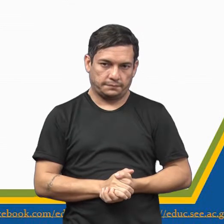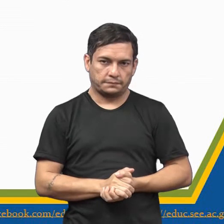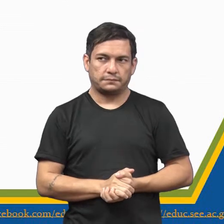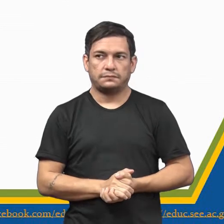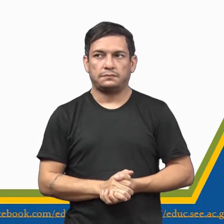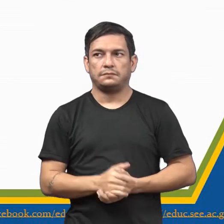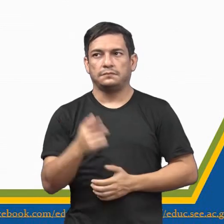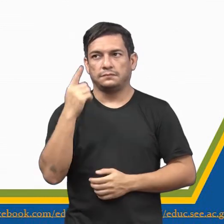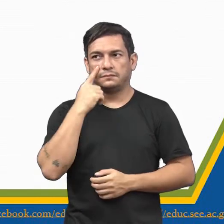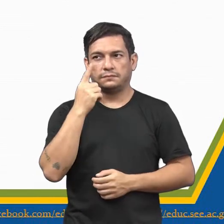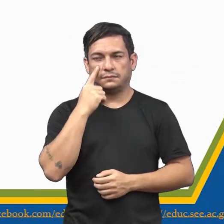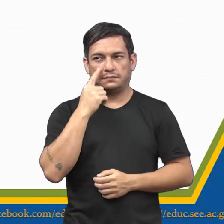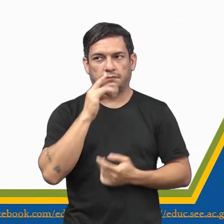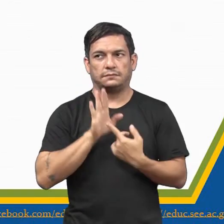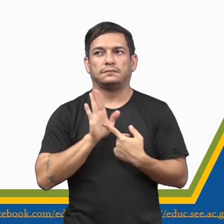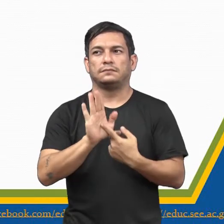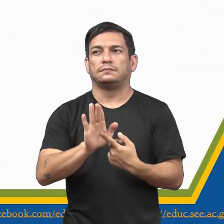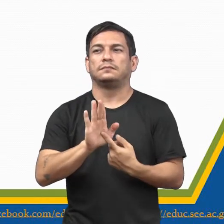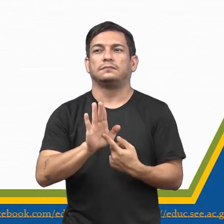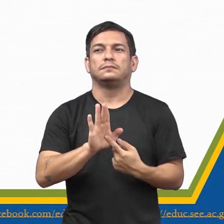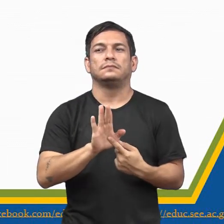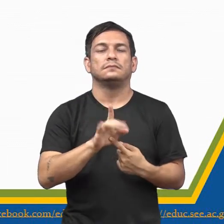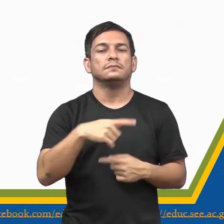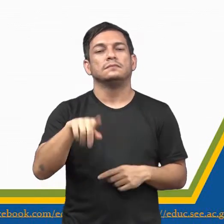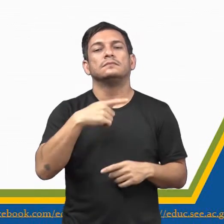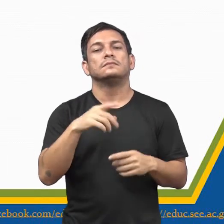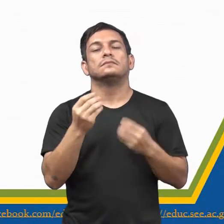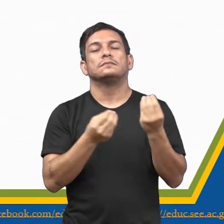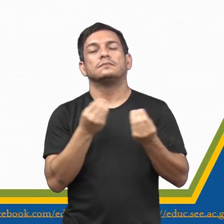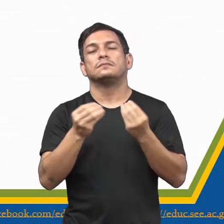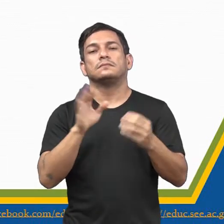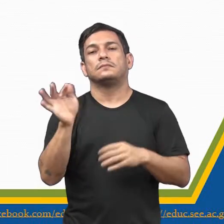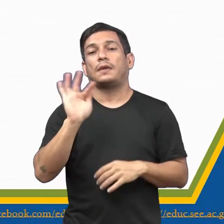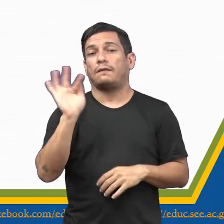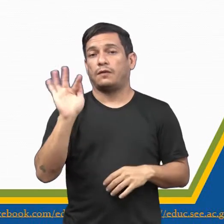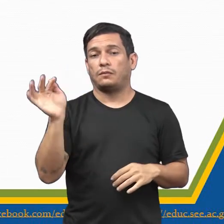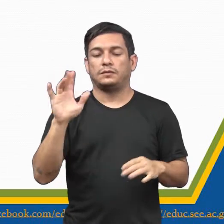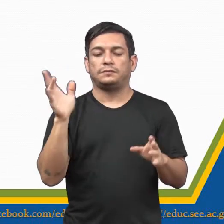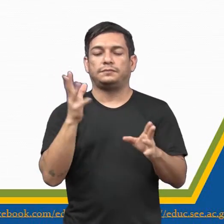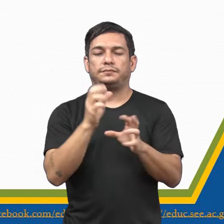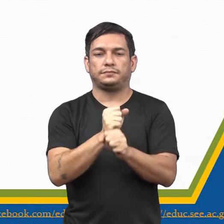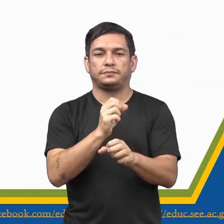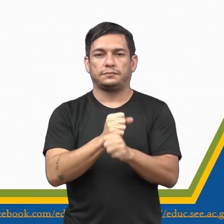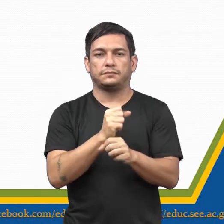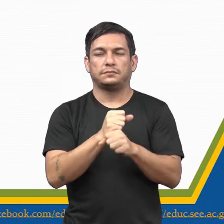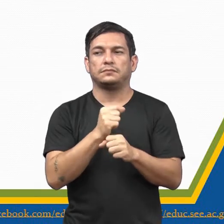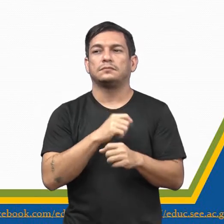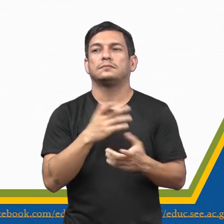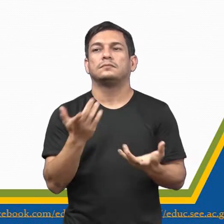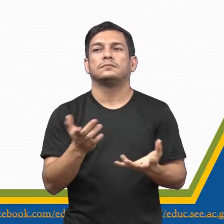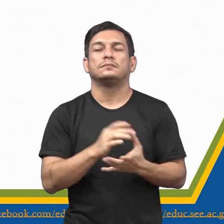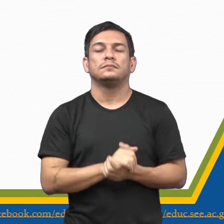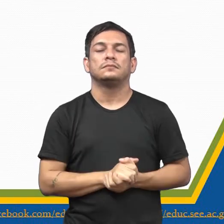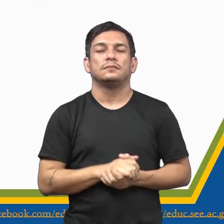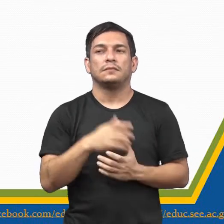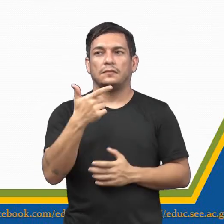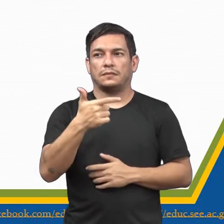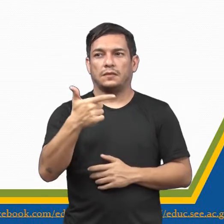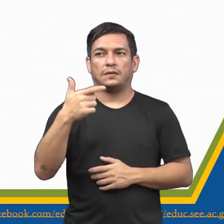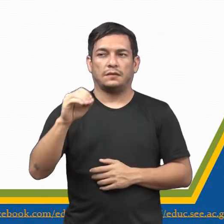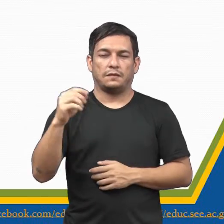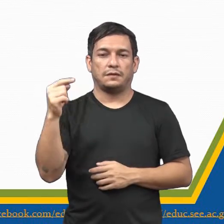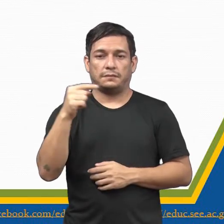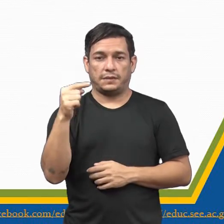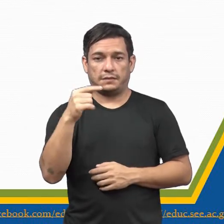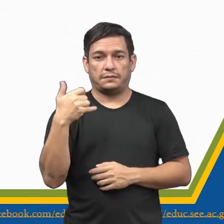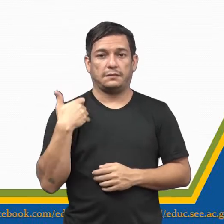E aqui, como está aparecendo para vocês, são as nossas fórmulas de calcular essa frequência cardíaca máxima, que é o 220 menos